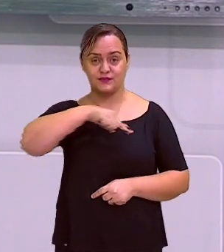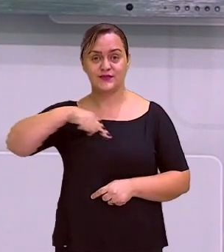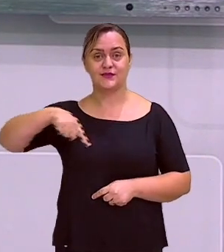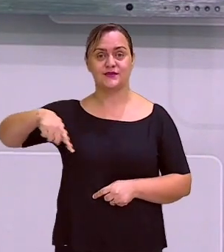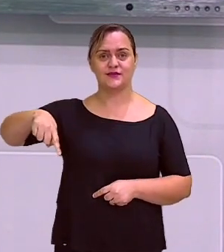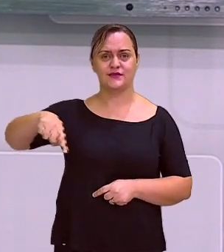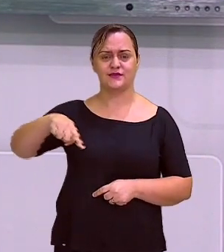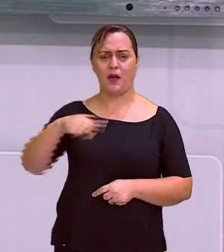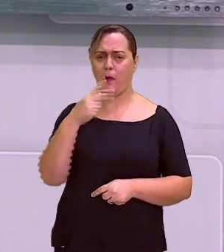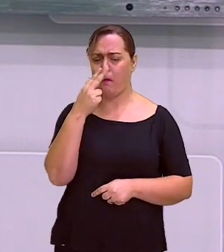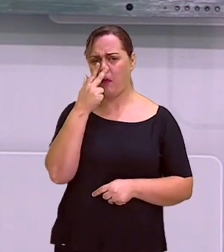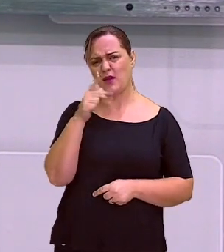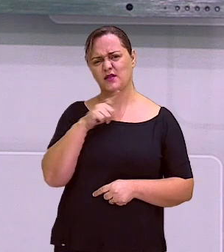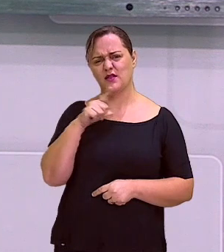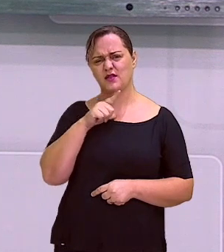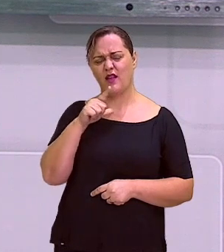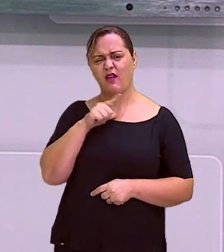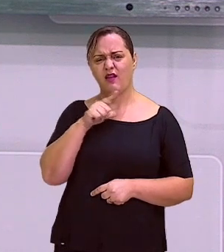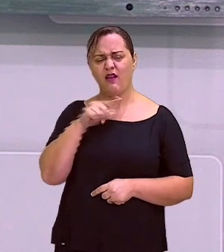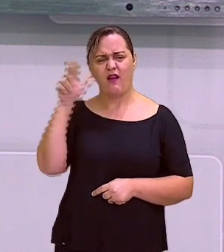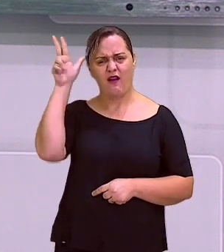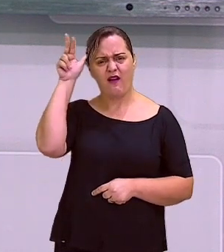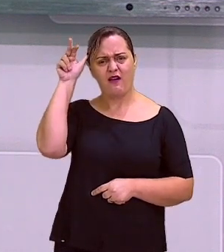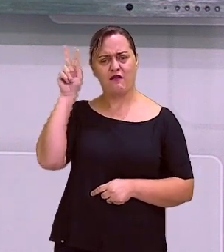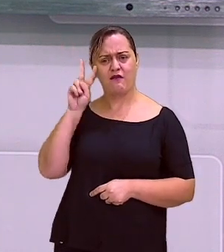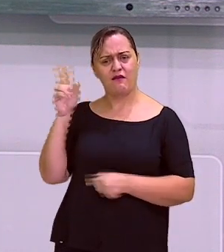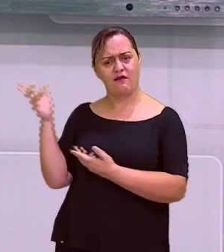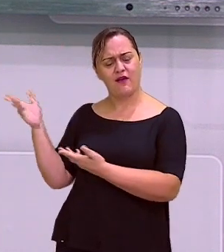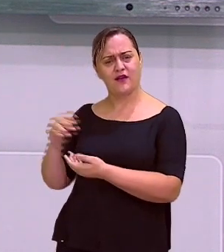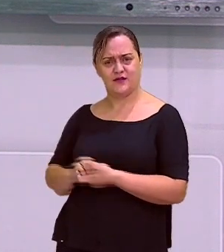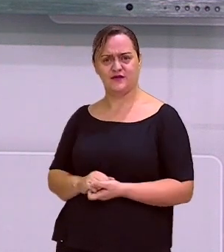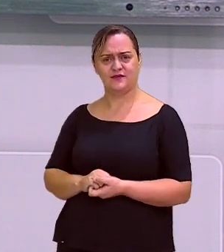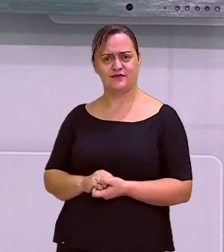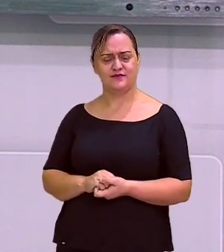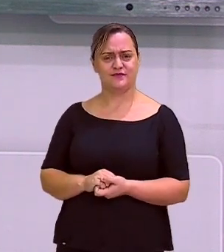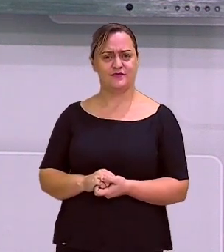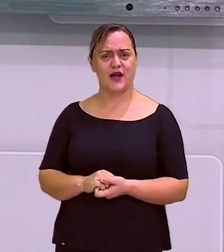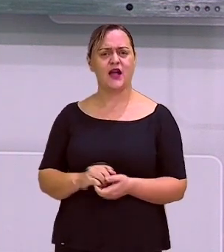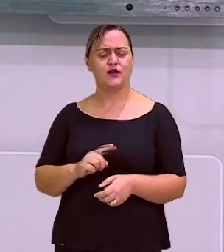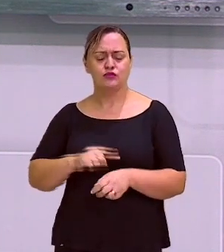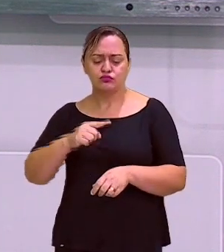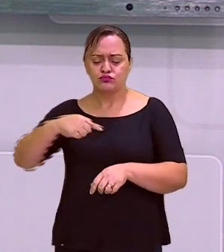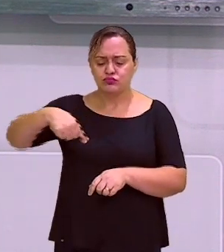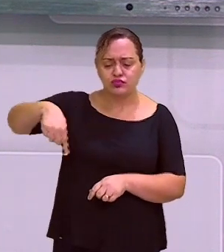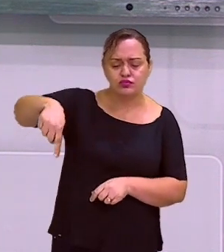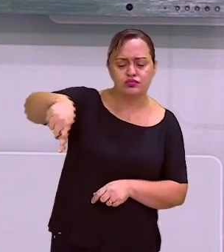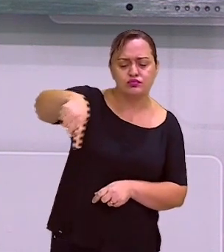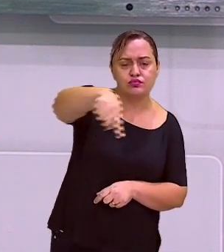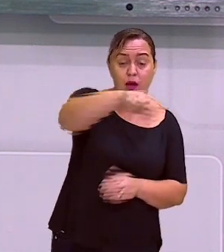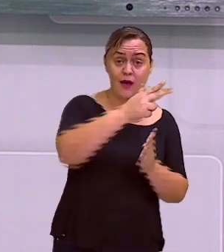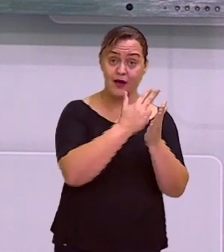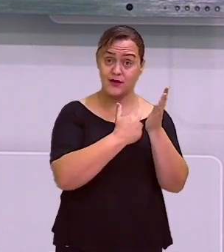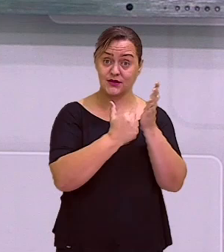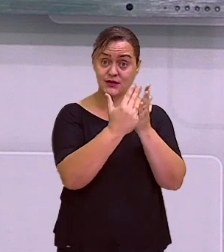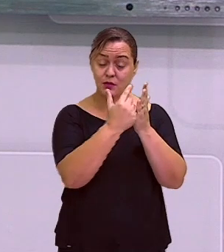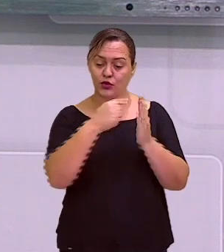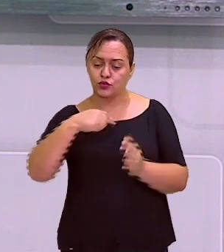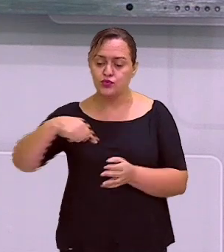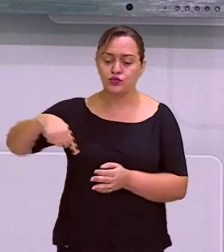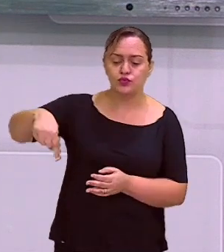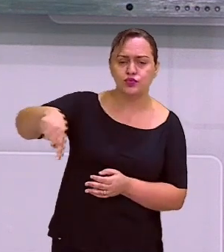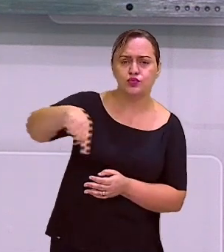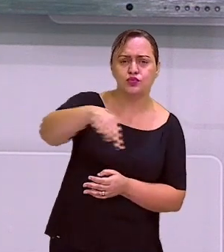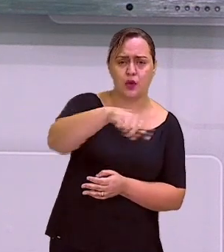tem cavalos. Então, o que é? Elas iam girando. À medida que ia girando, essas imagens davam a impressão de estar